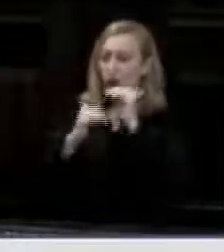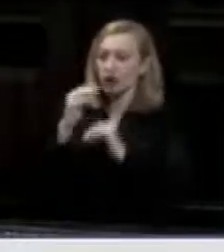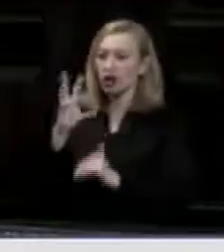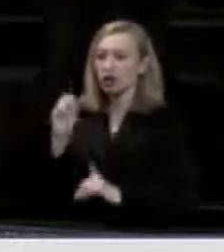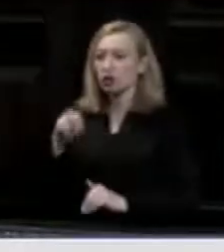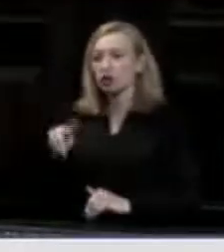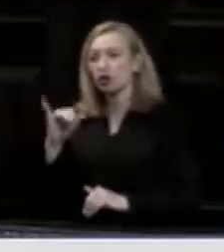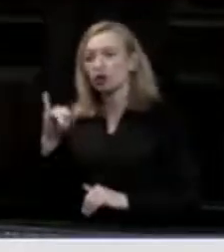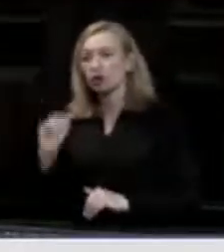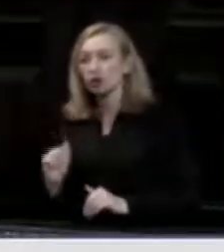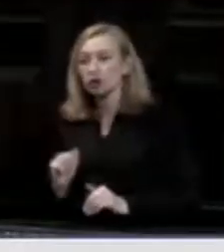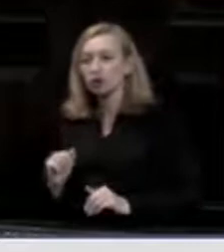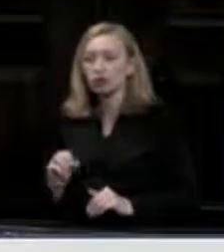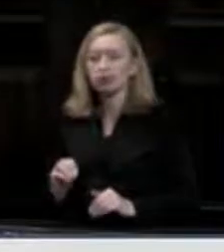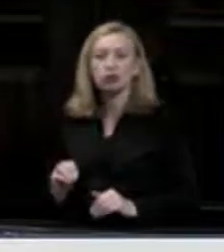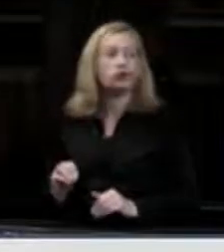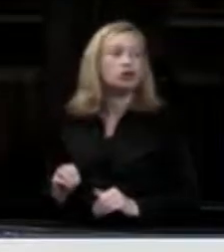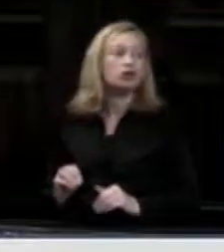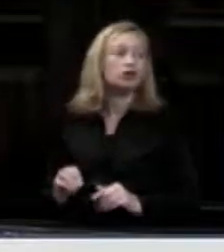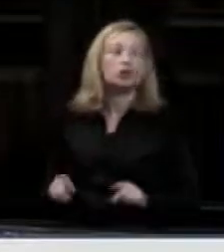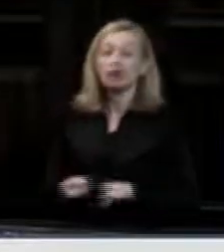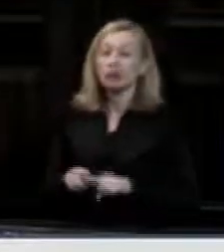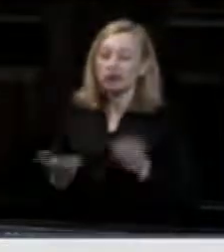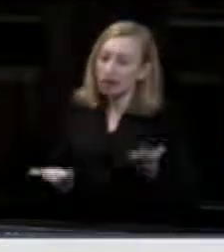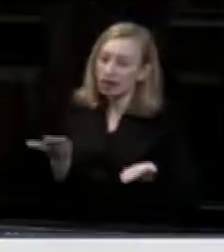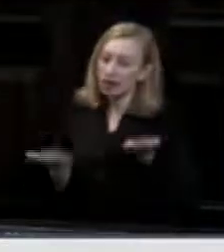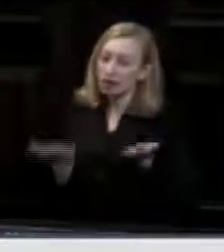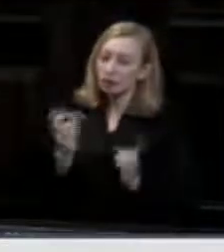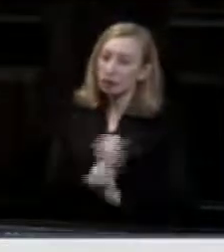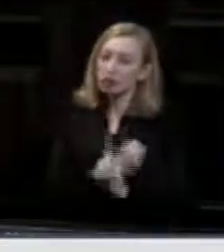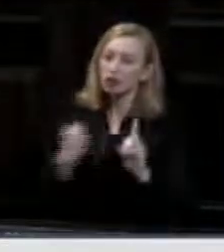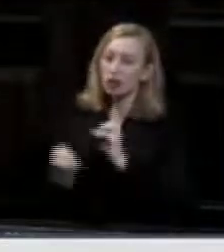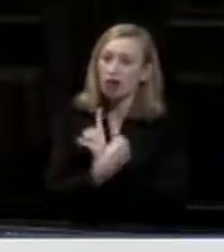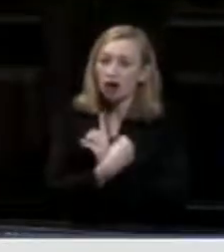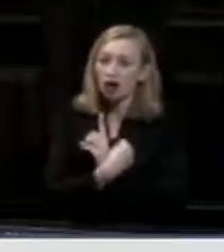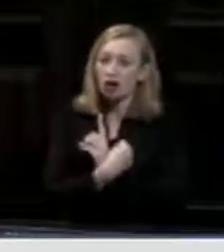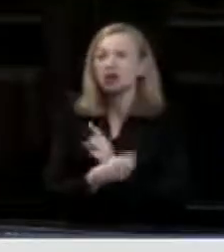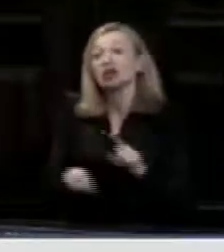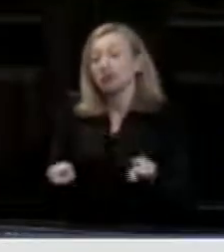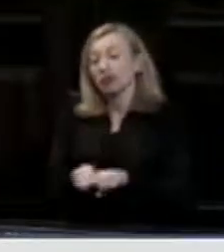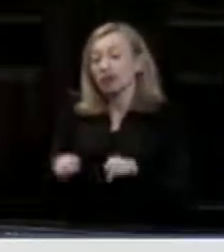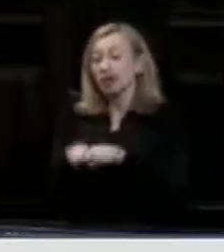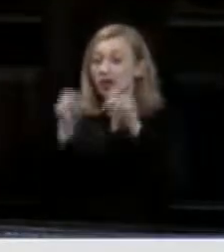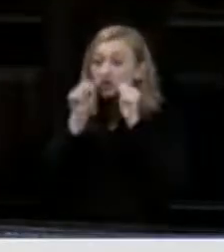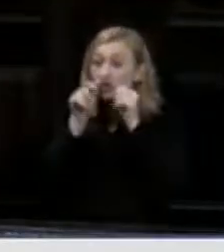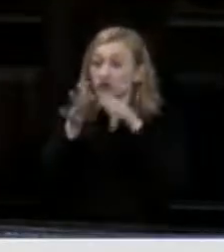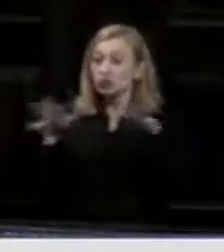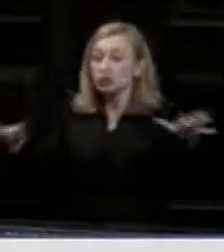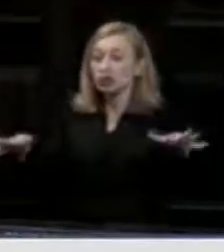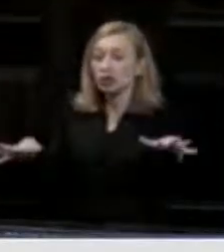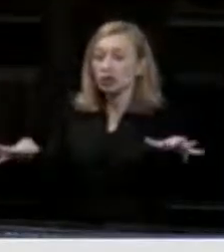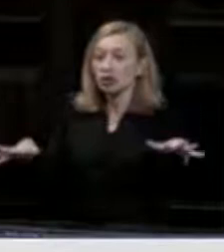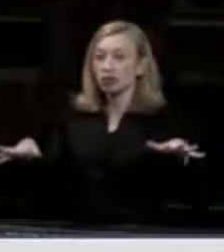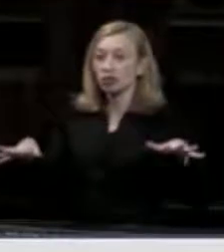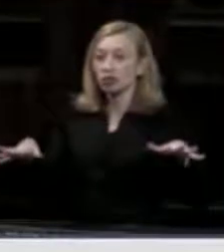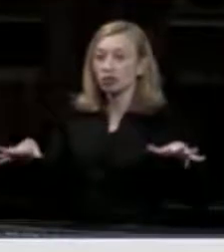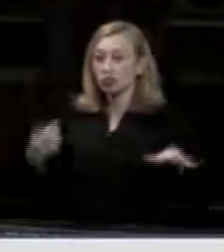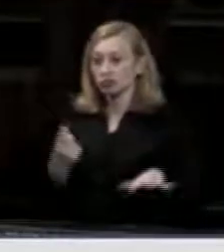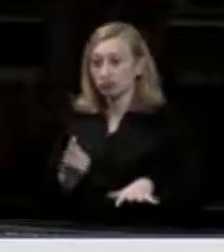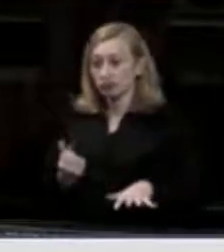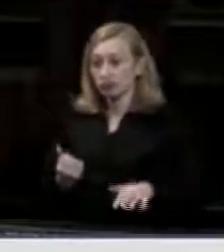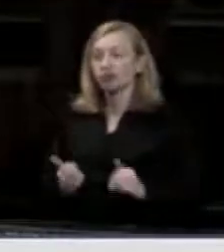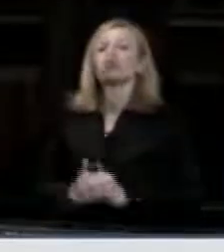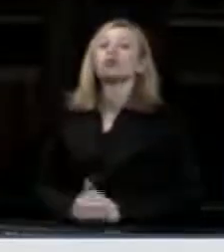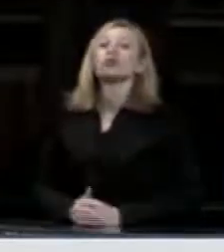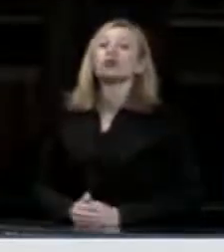nem equilíbrio social e nem tampouco distribuição de renda.